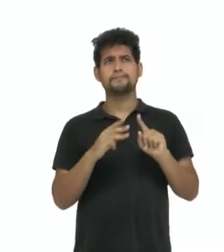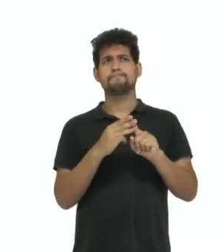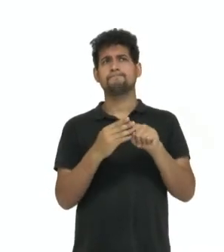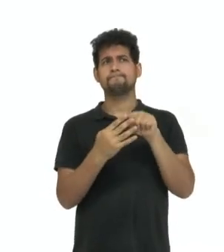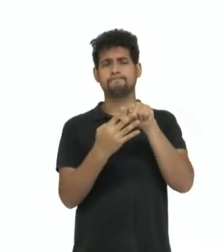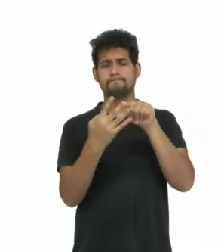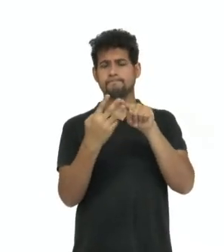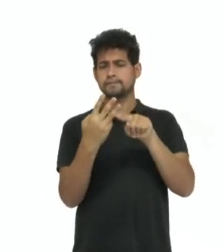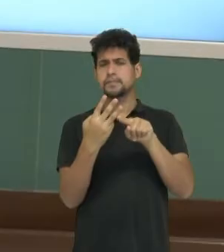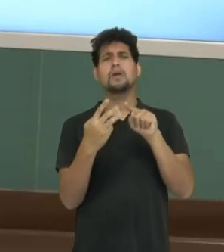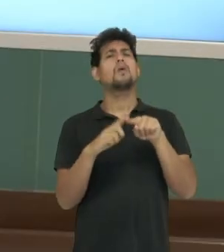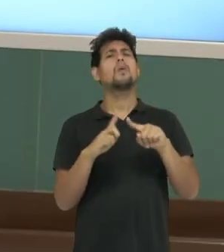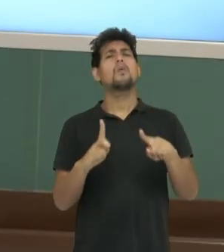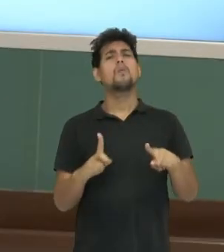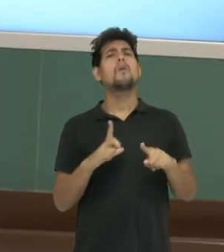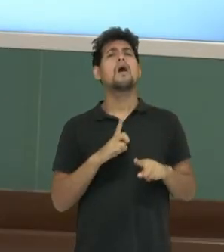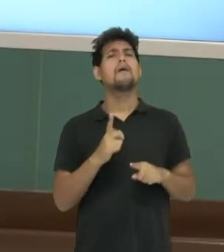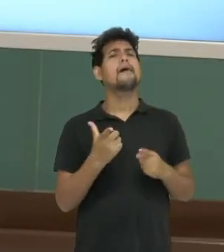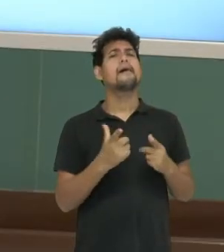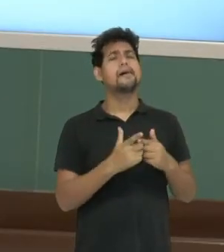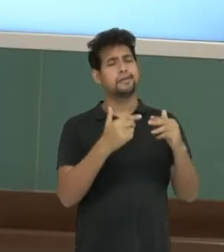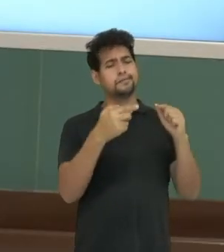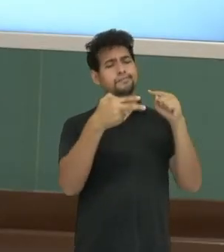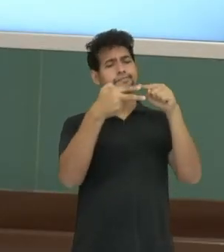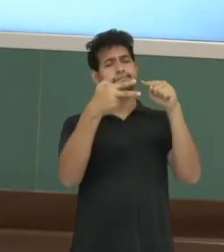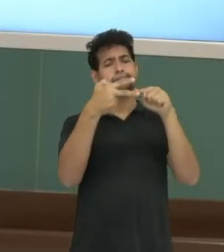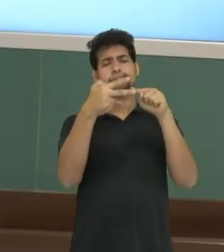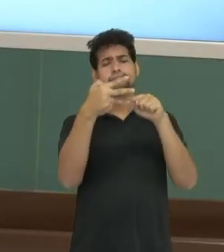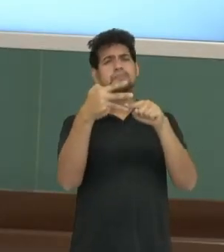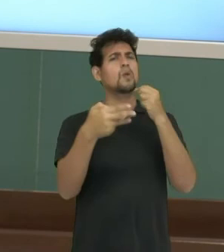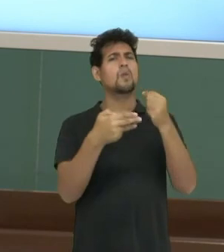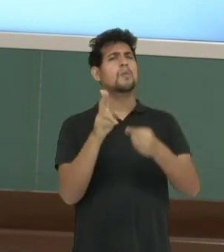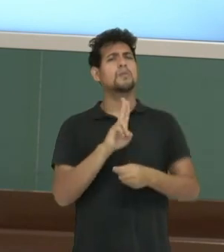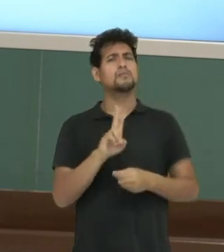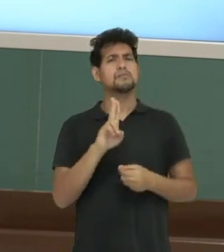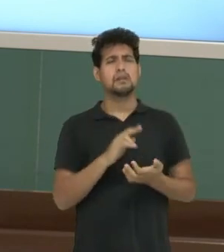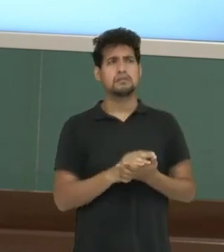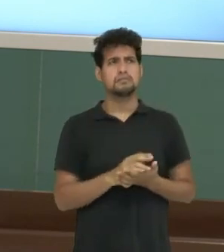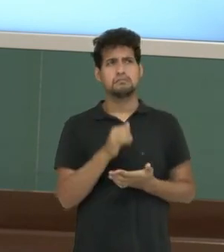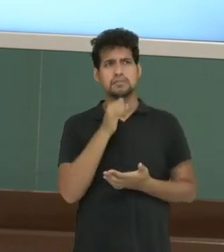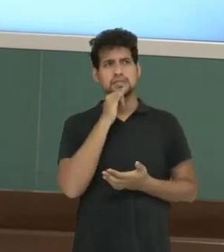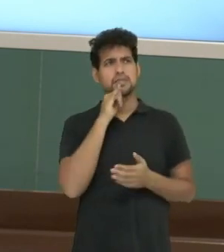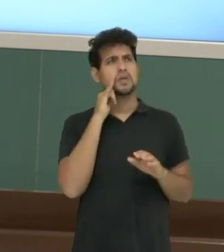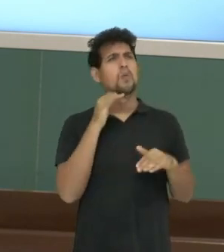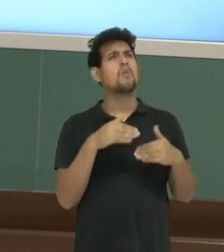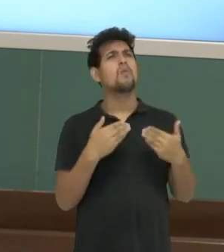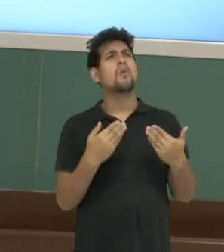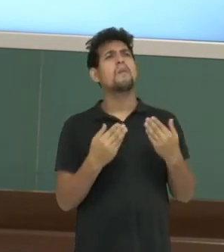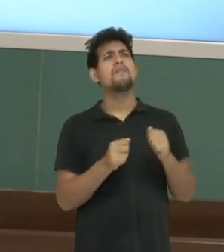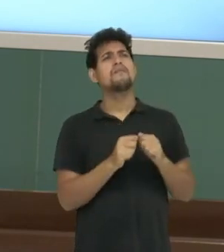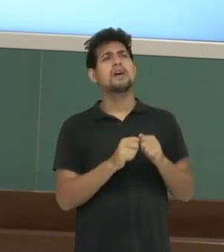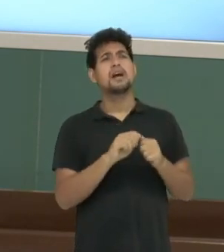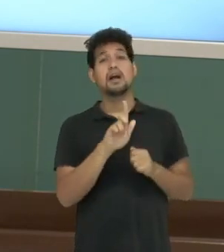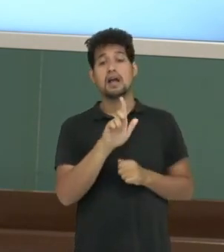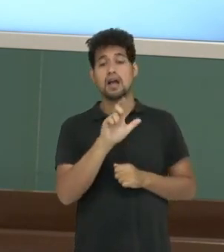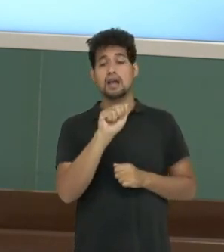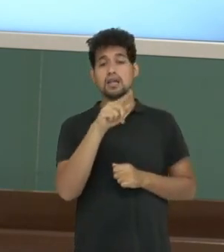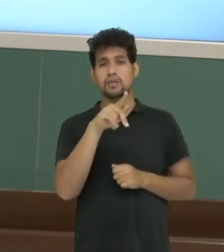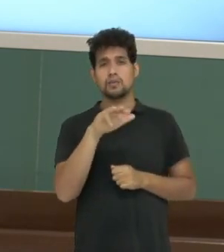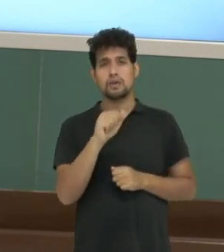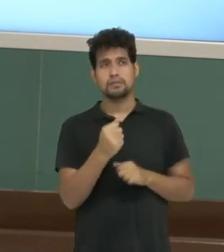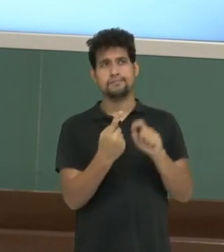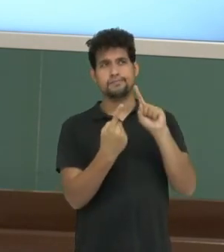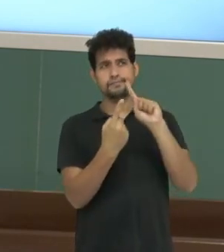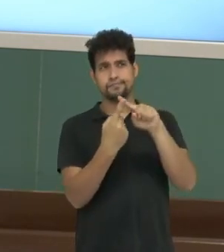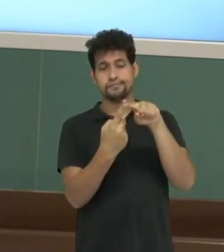são suas respectivas funções? Ou seja, qual que é a função da glândula sebácea, a função